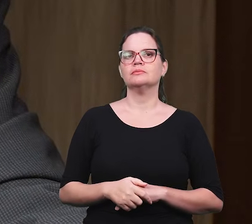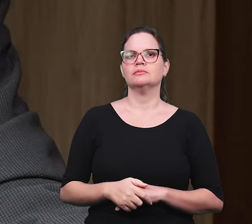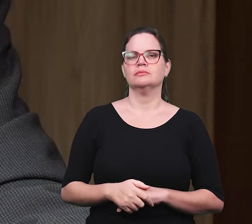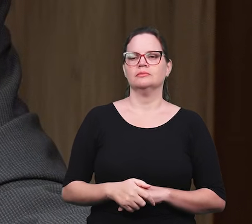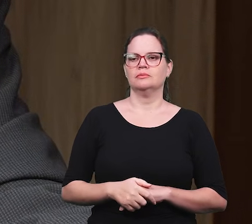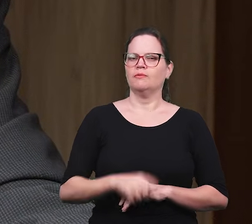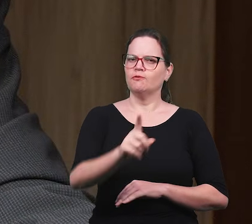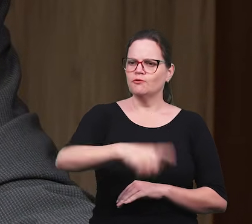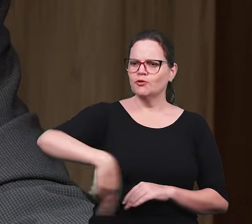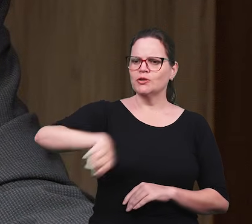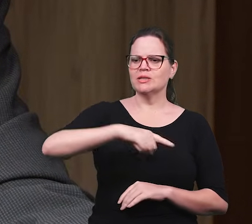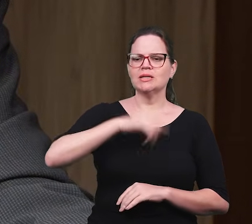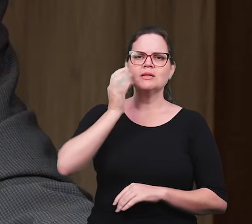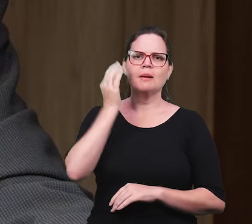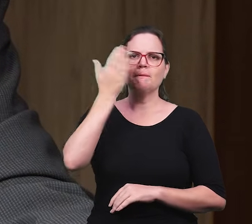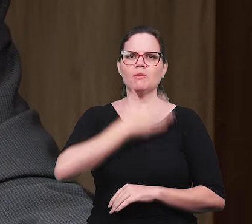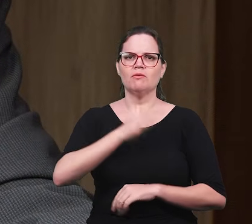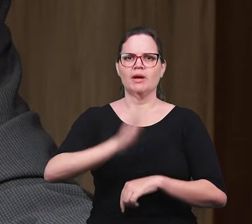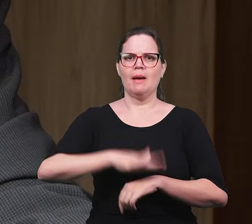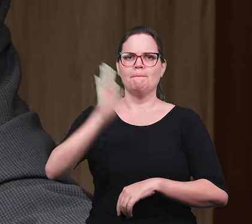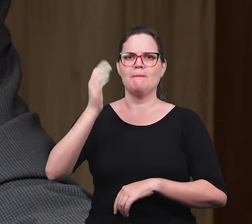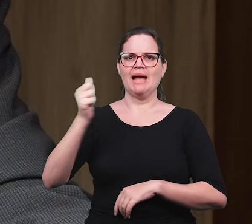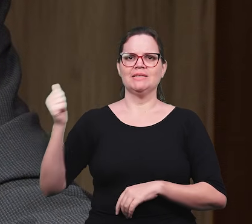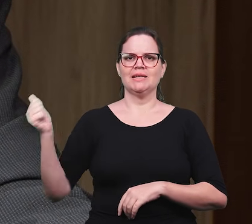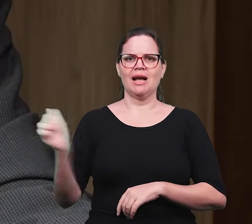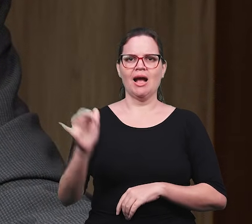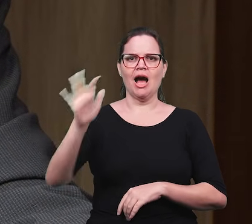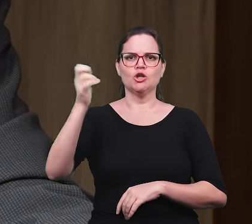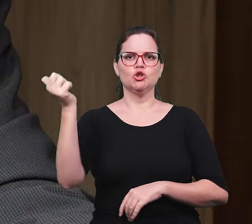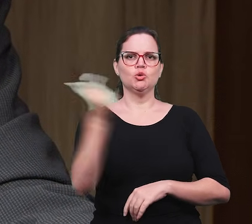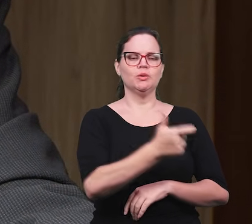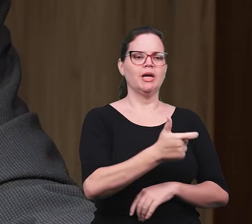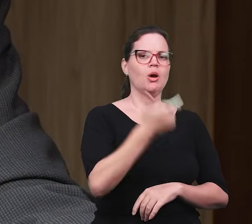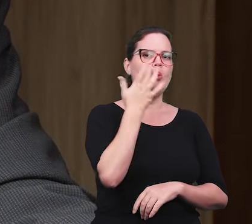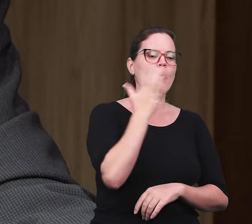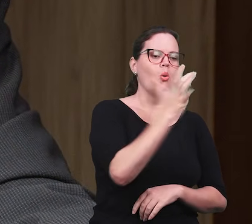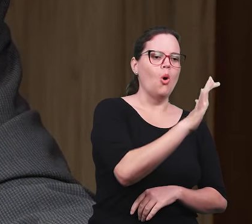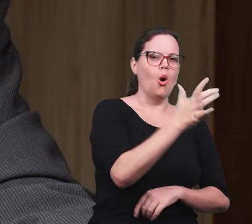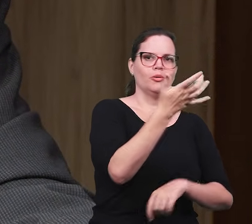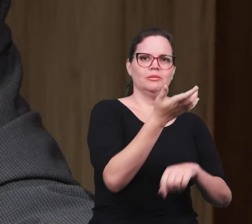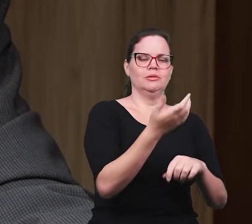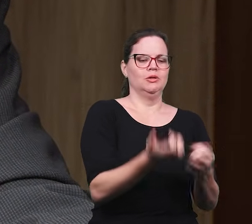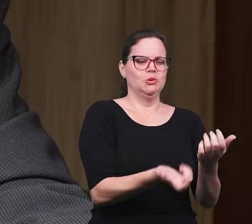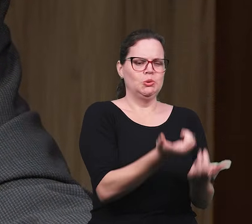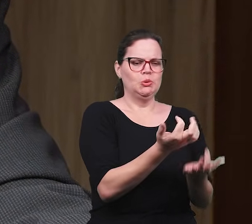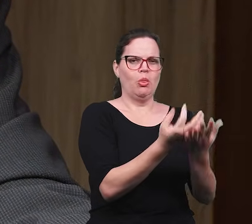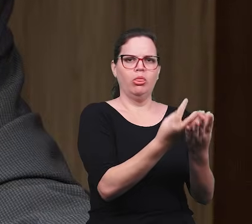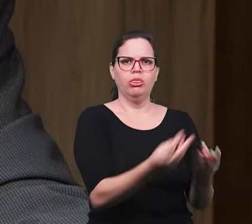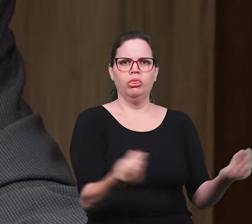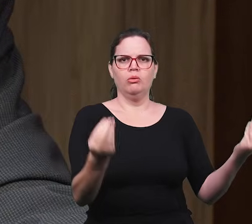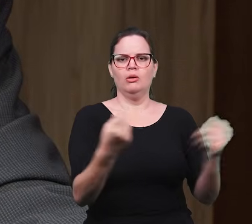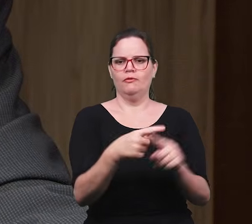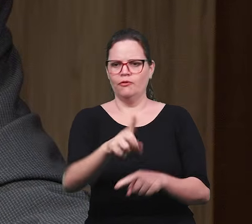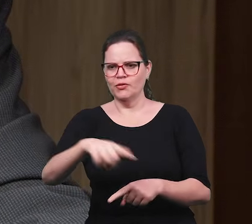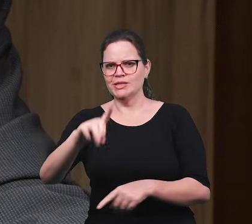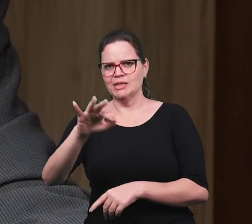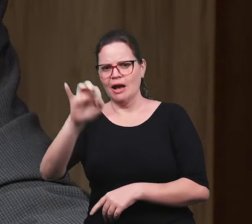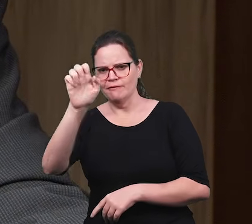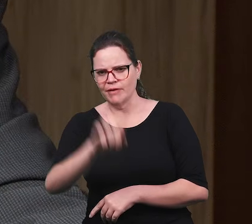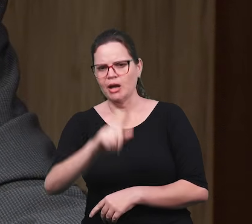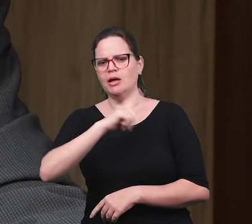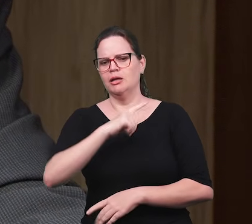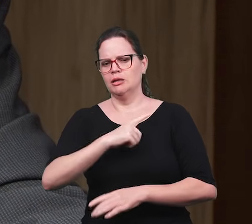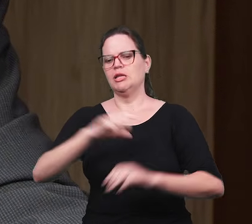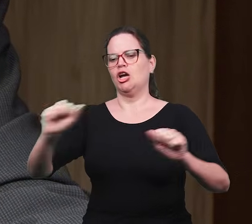mais preciosa do que o ouro que perece e é provado pelo fogo, se ache em louvor e